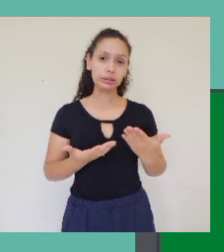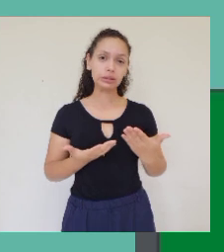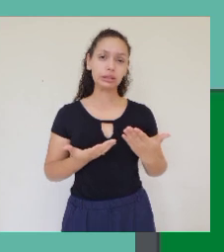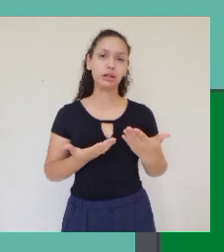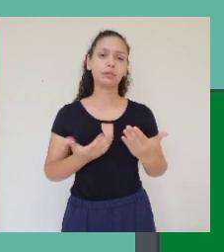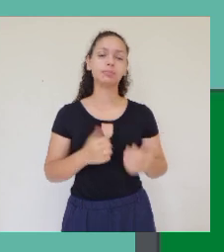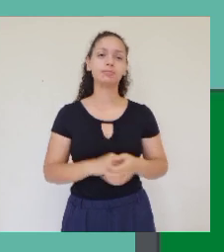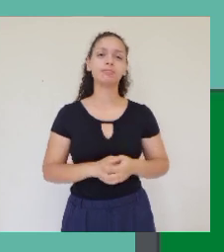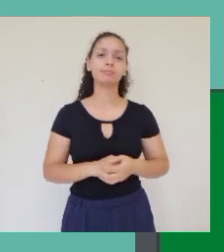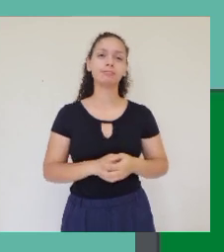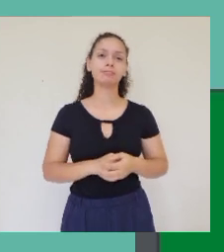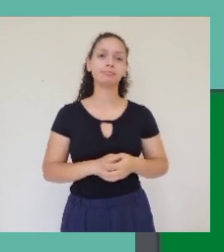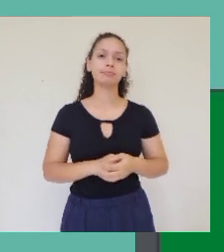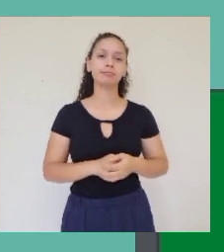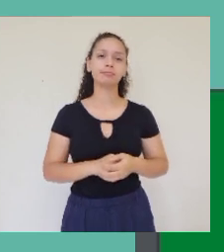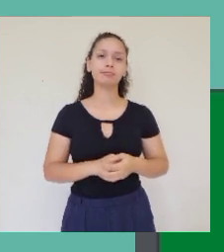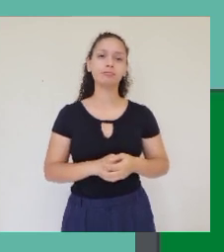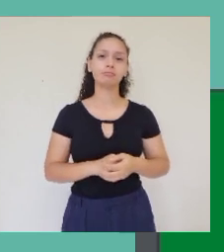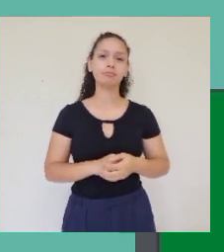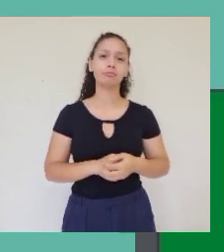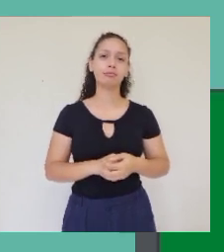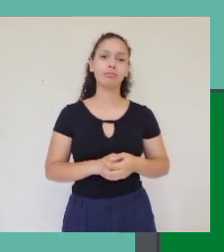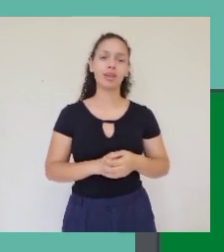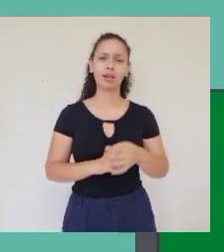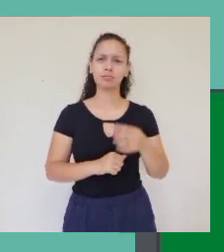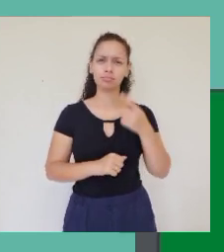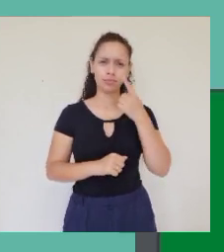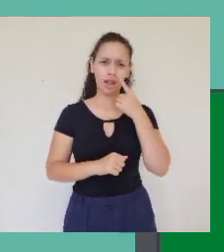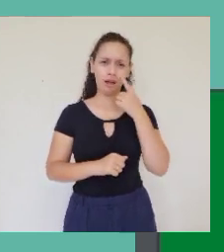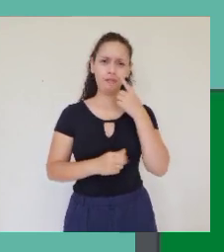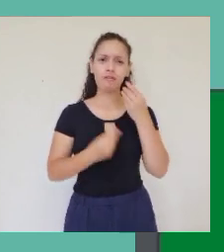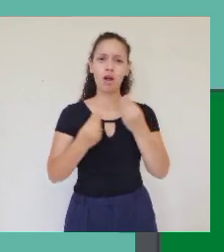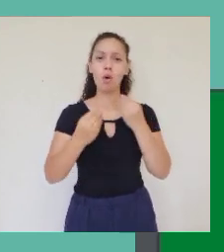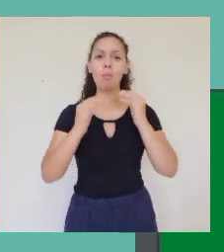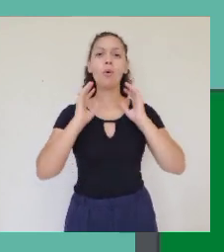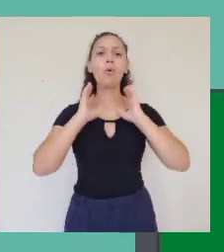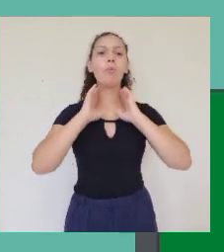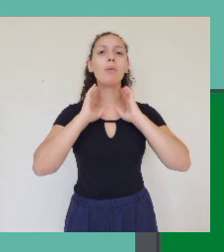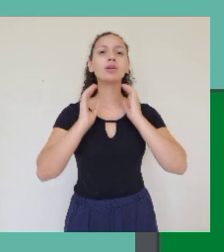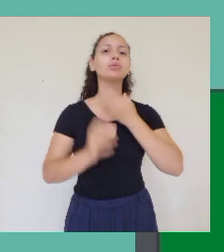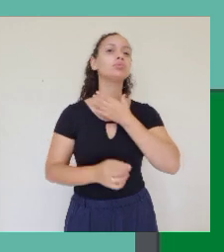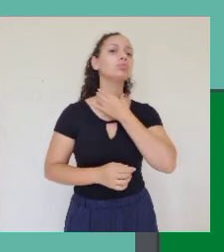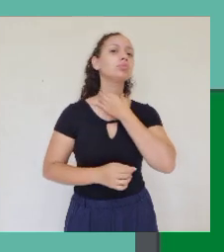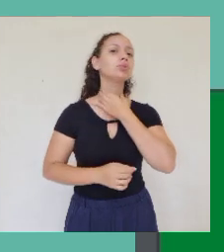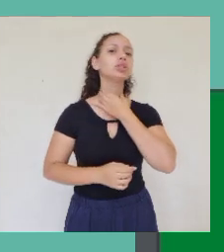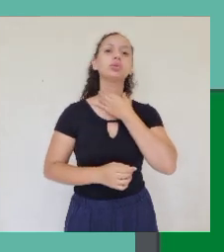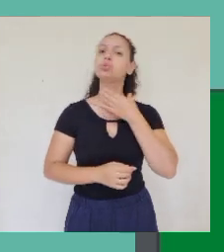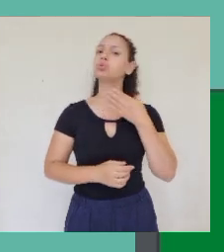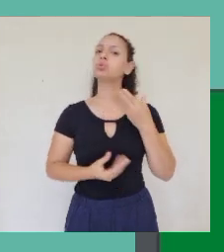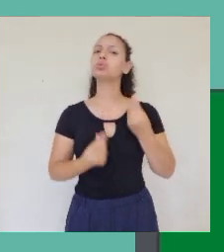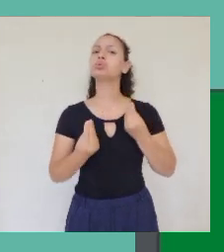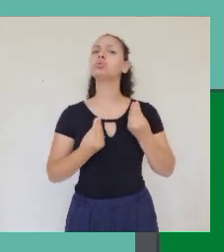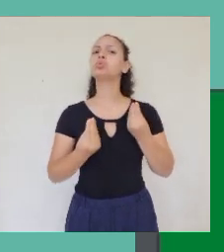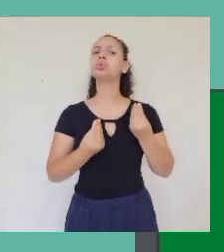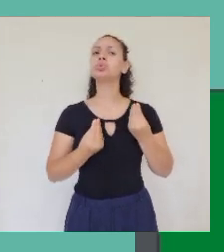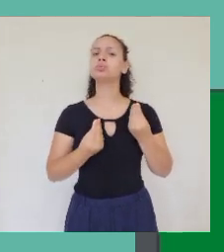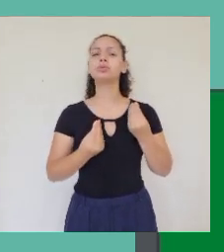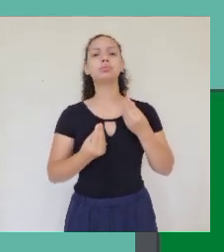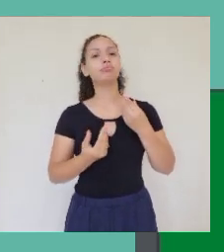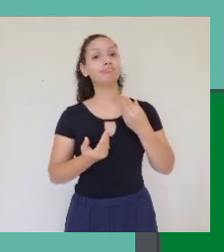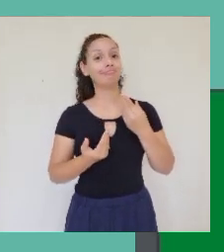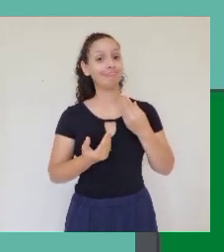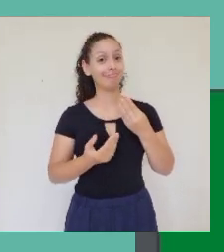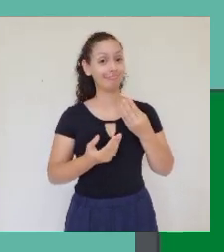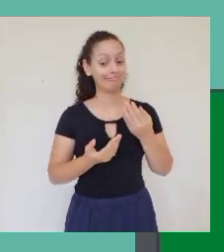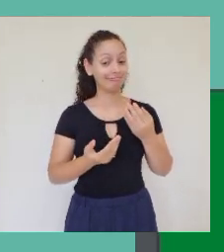lado, né, a gente tem a relação entre o pescoço e a tecnologia, que é tão falado, né? Hoje, praticamente